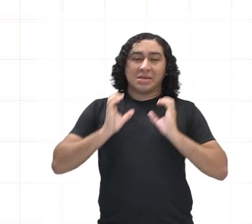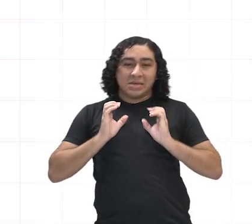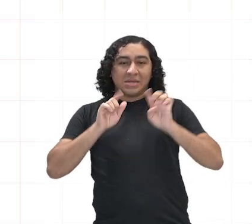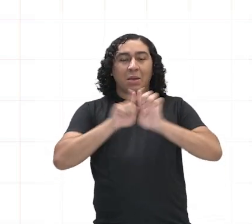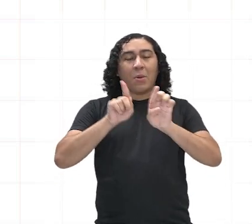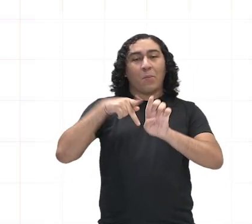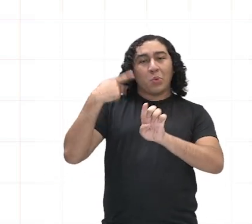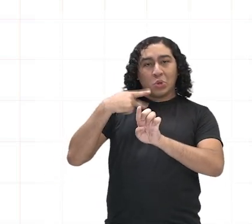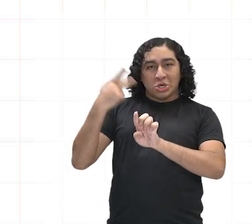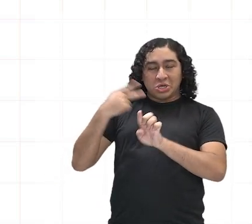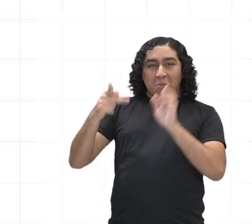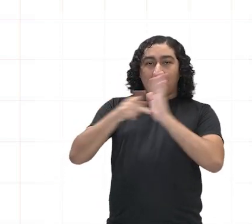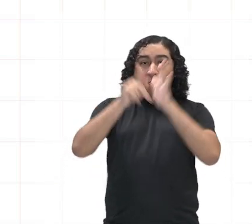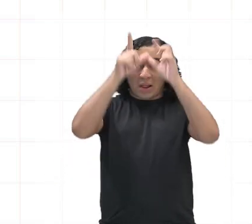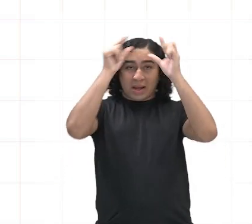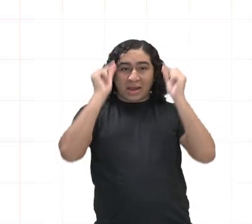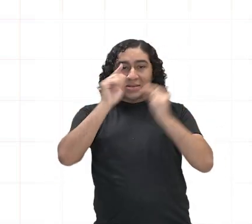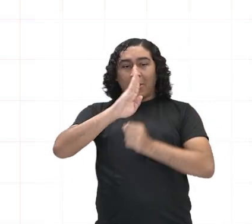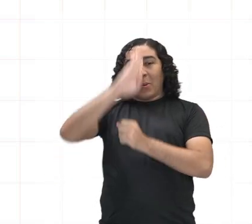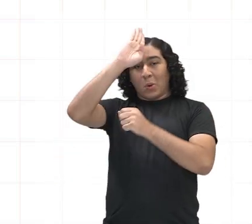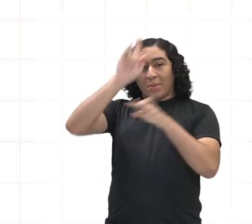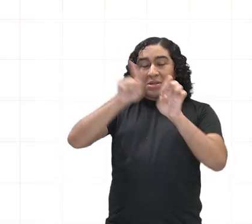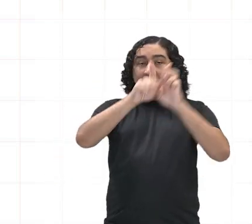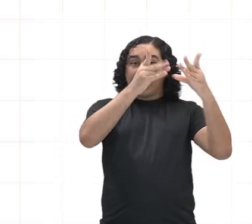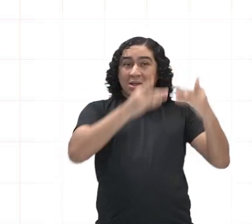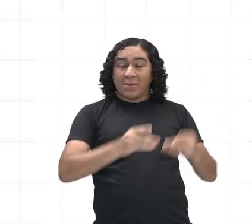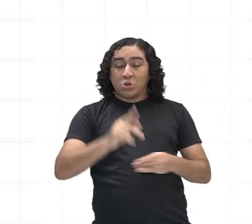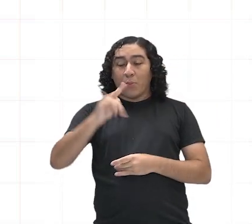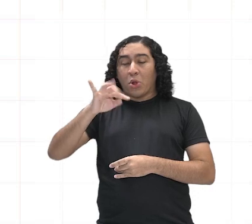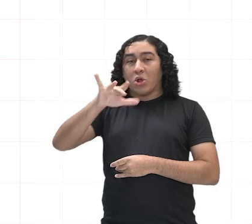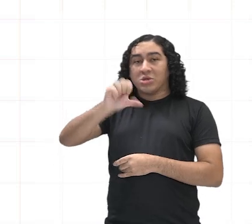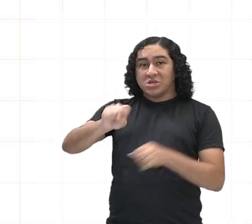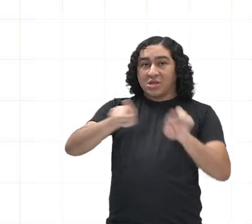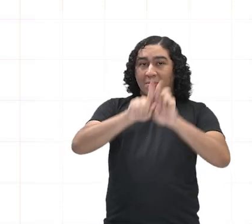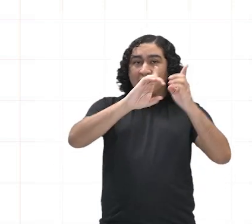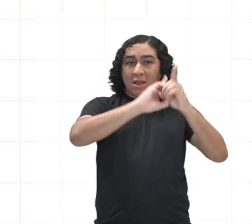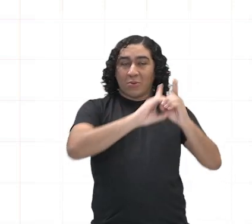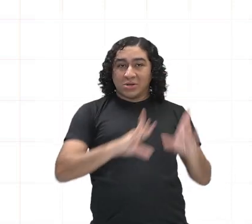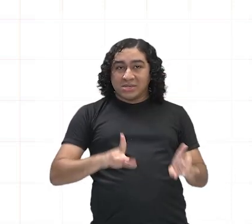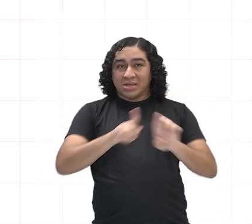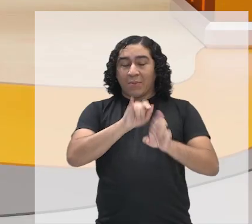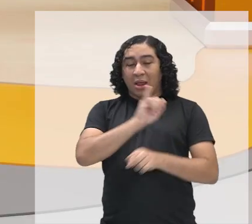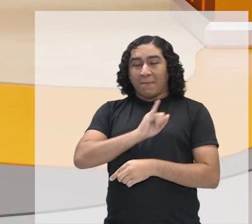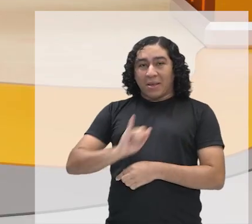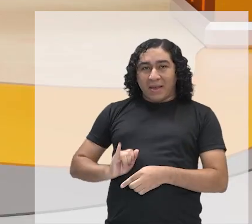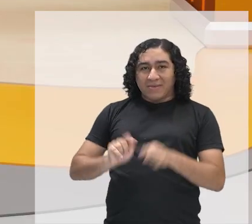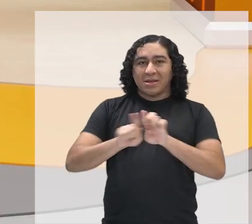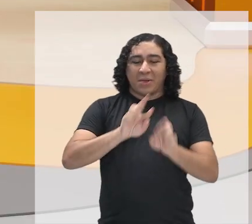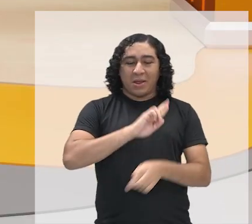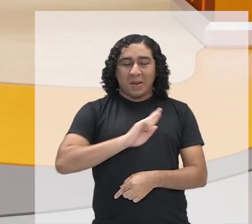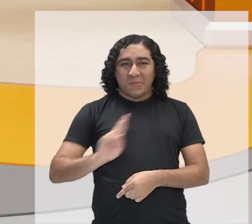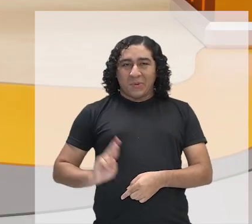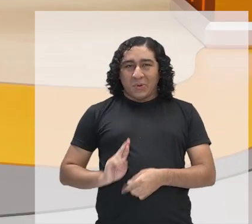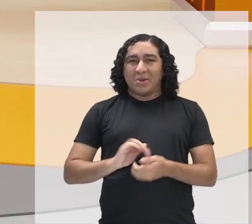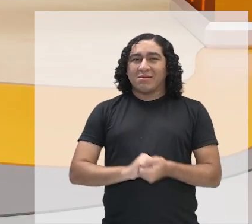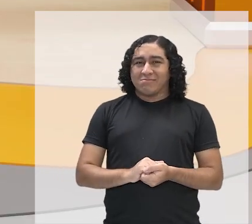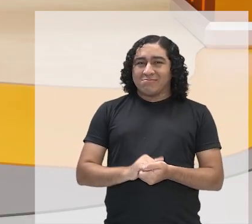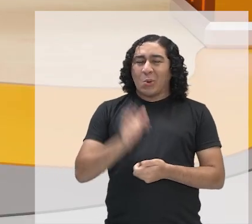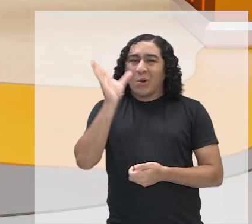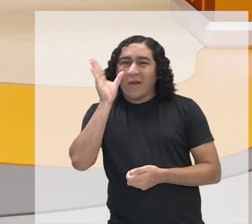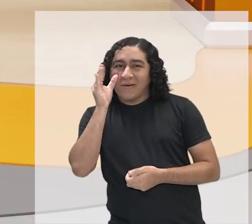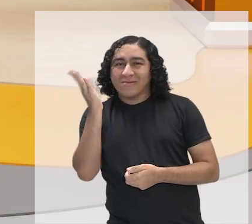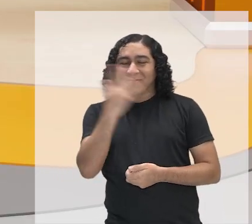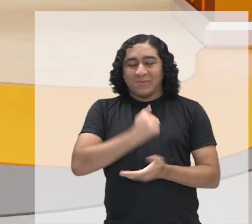Roma, o detalhamento, o conceito de polis, democracia, império e república. Ficaram curiosos?